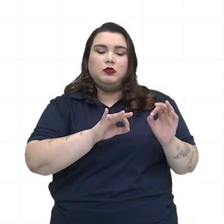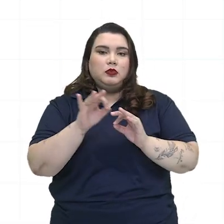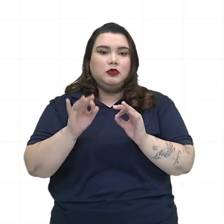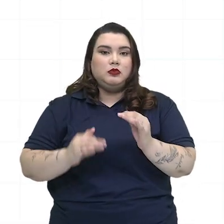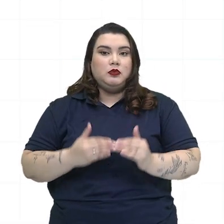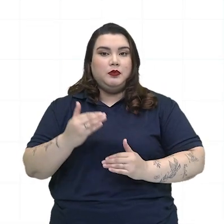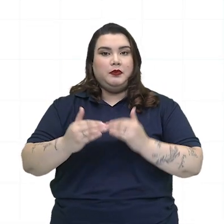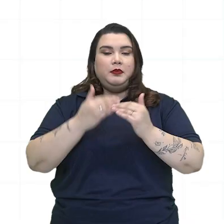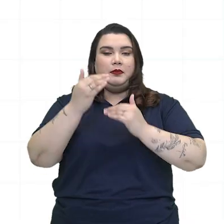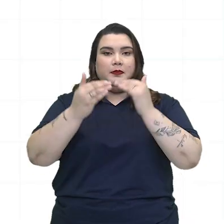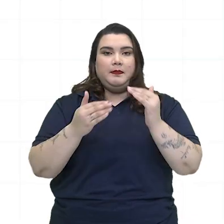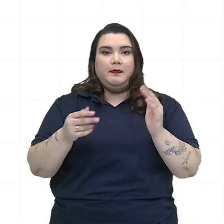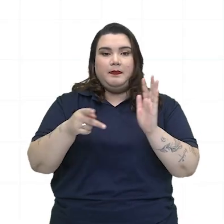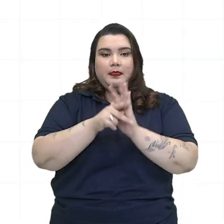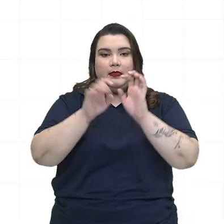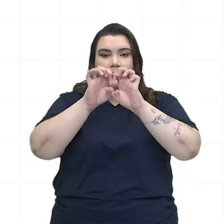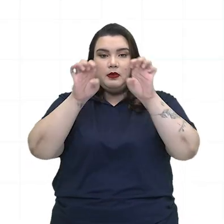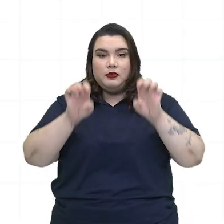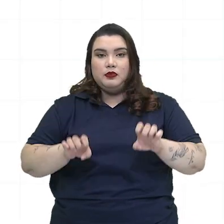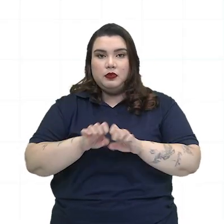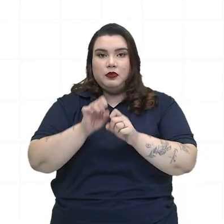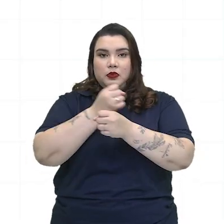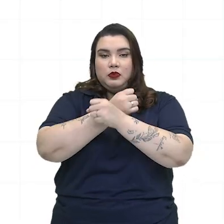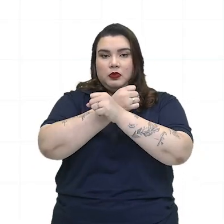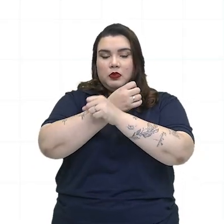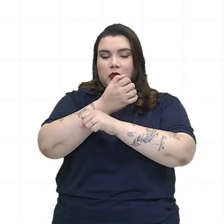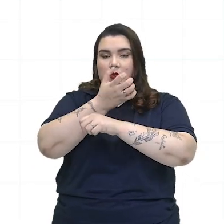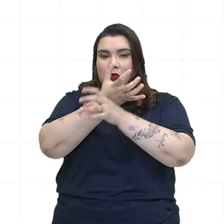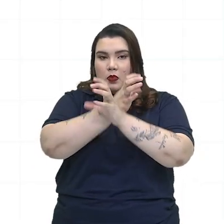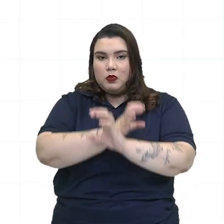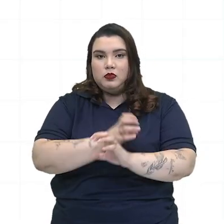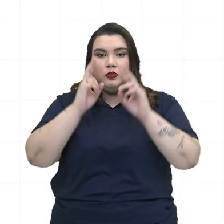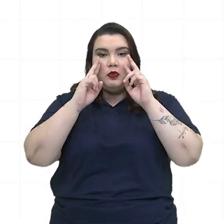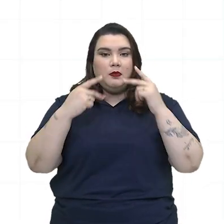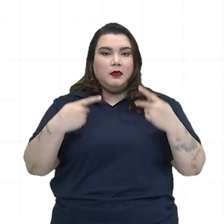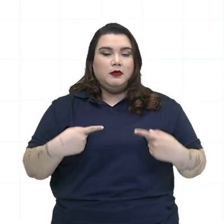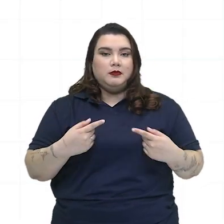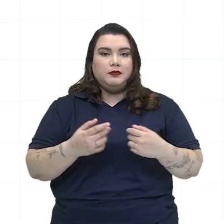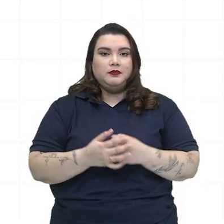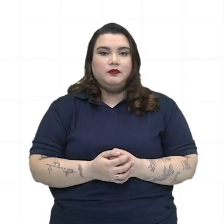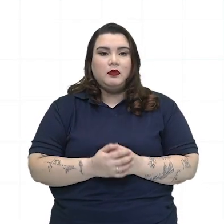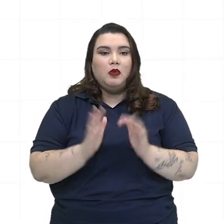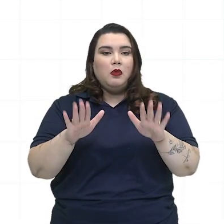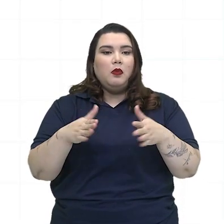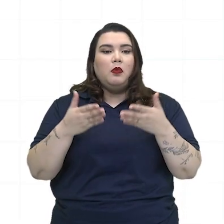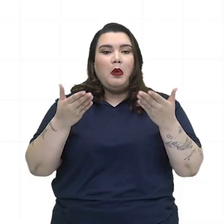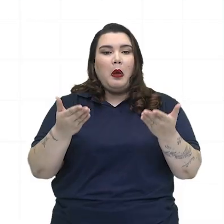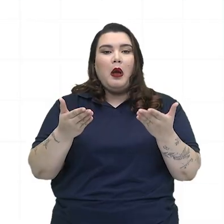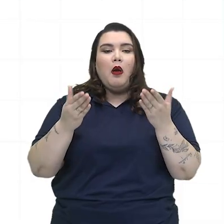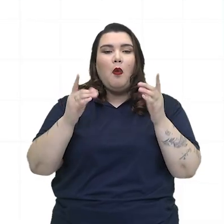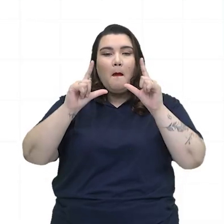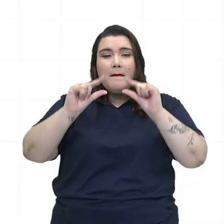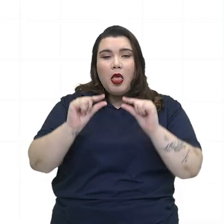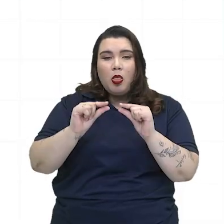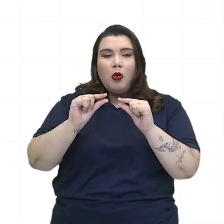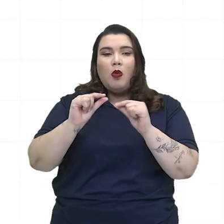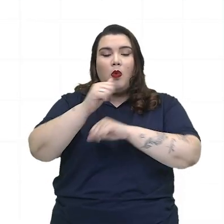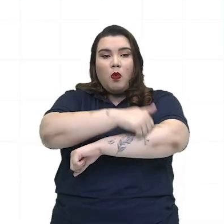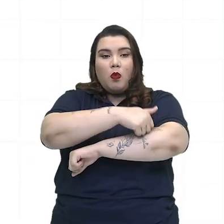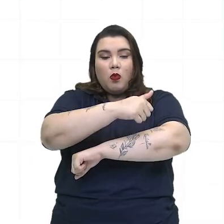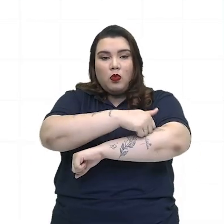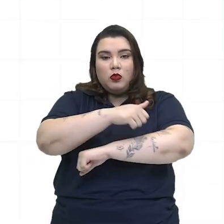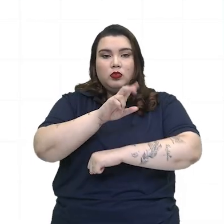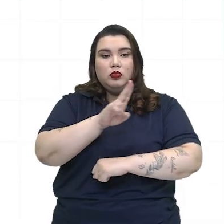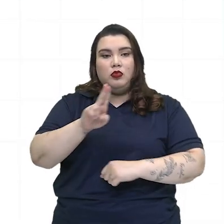desenvolvimento da estrutura óssea do sistema esquelético humano. E qual é o menor osso do corpo humano, né? O menor osso